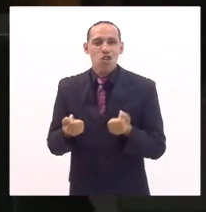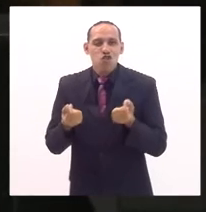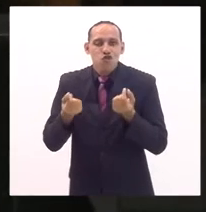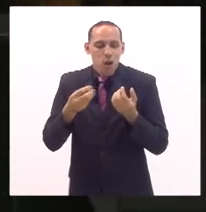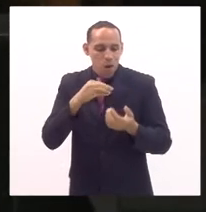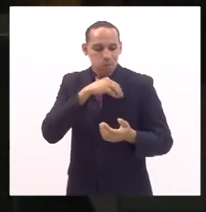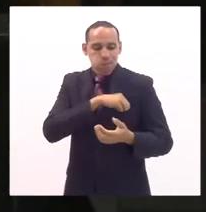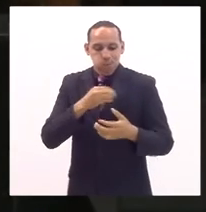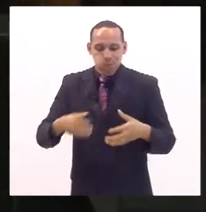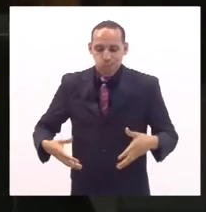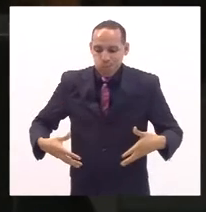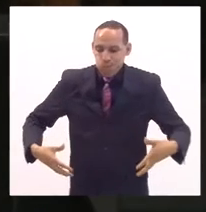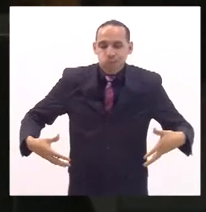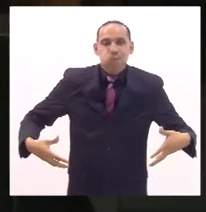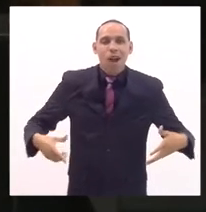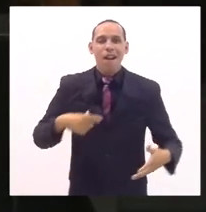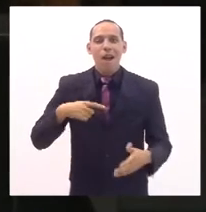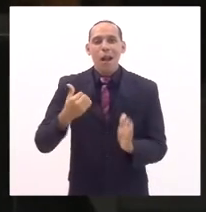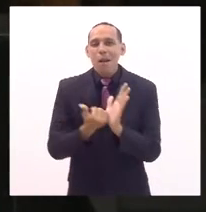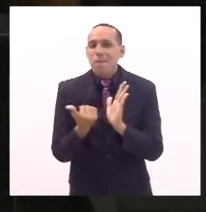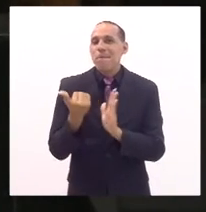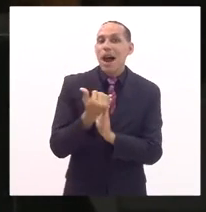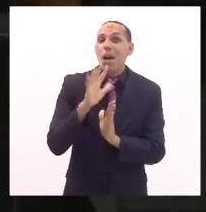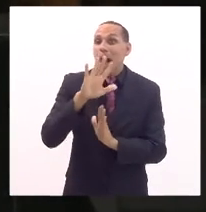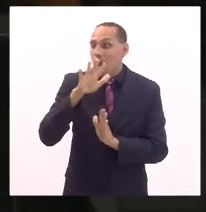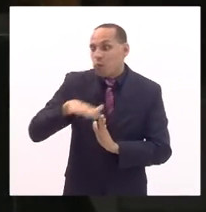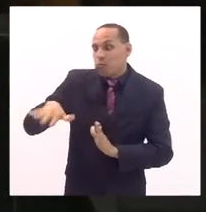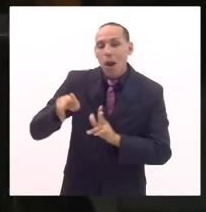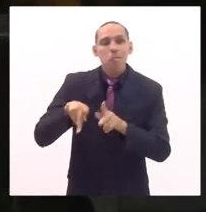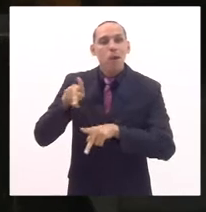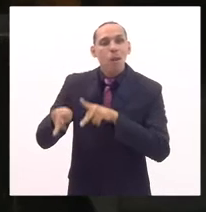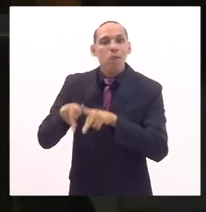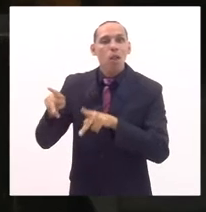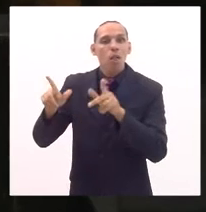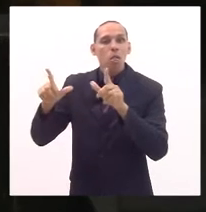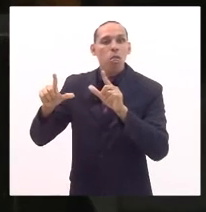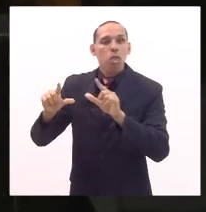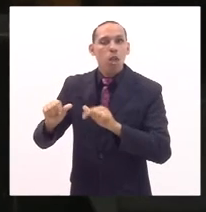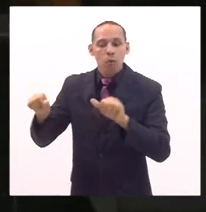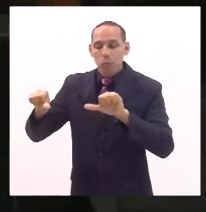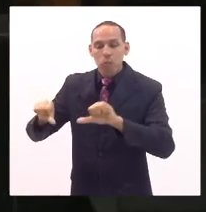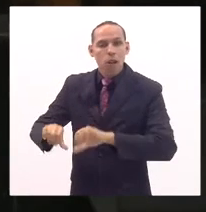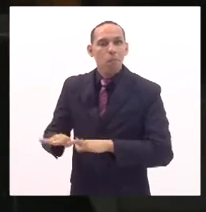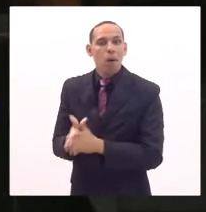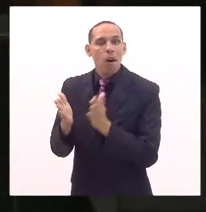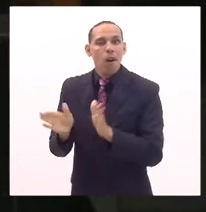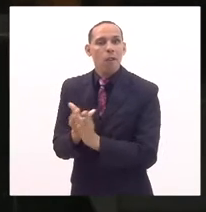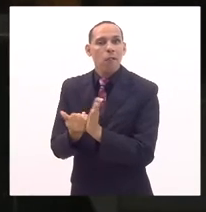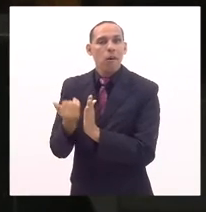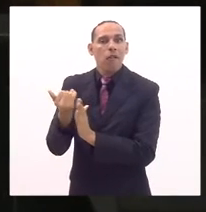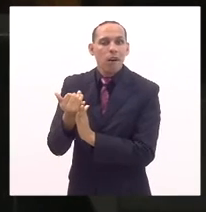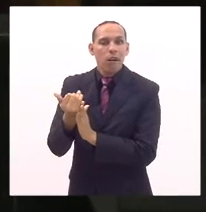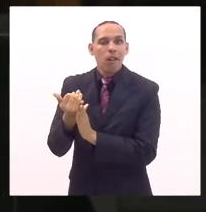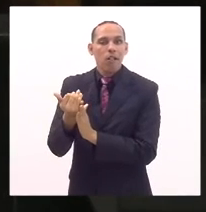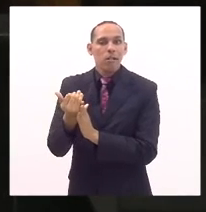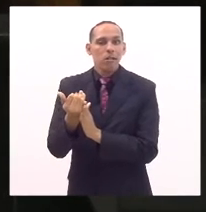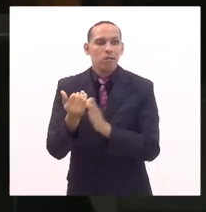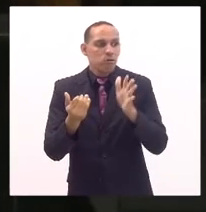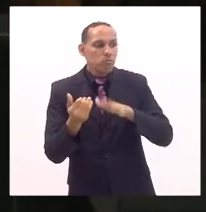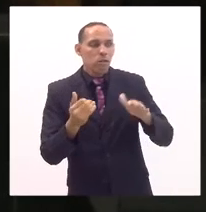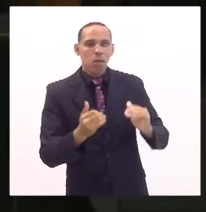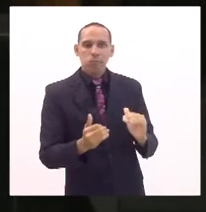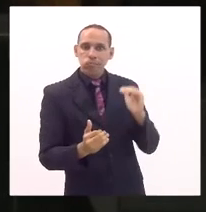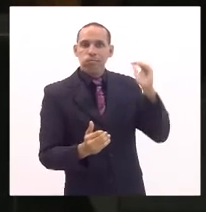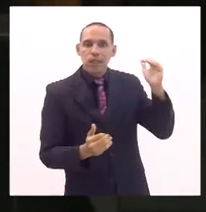seus bolsos EA população cada vez mais pobre O que é